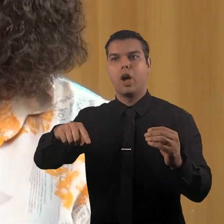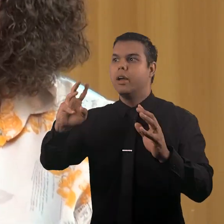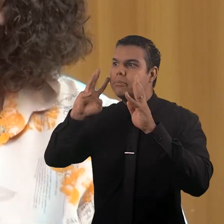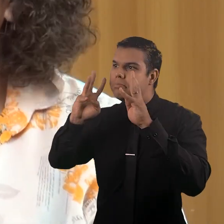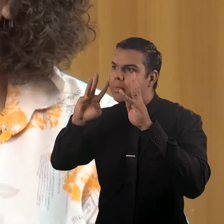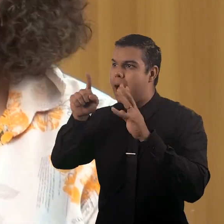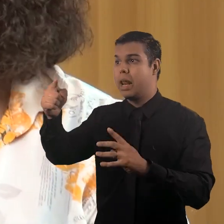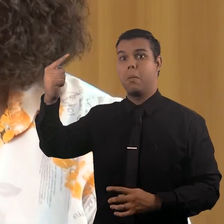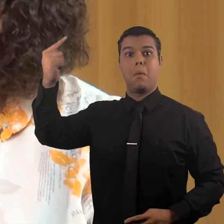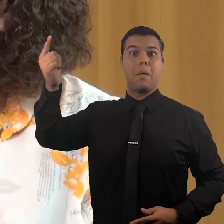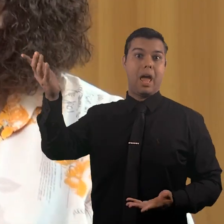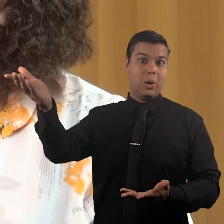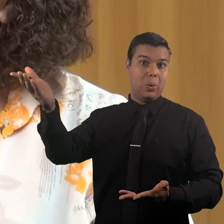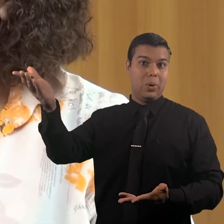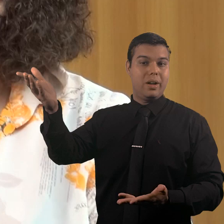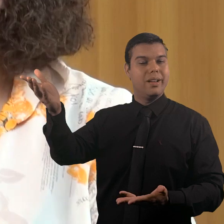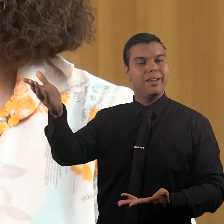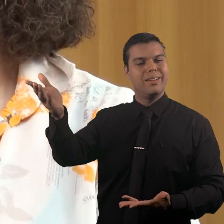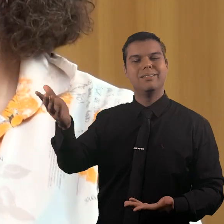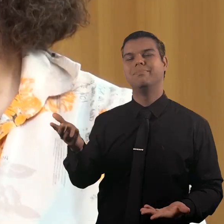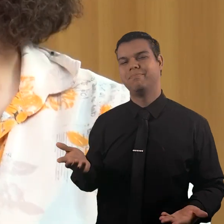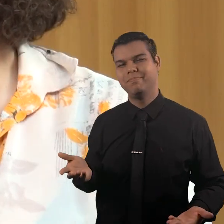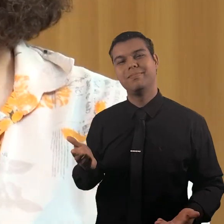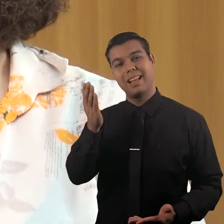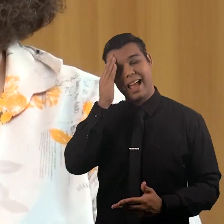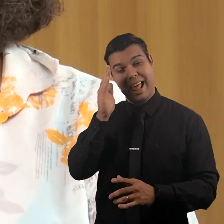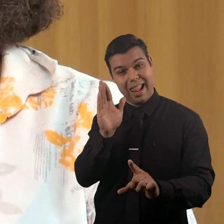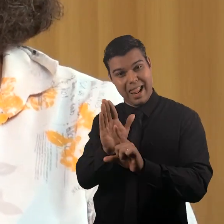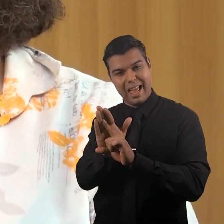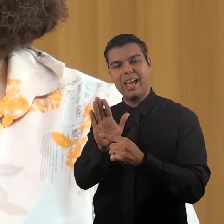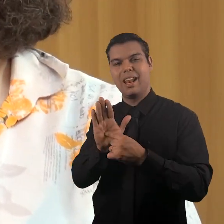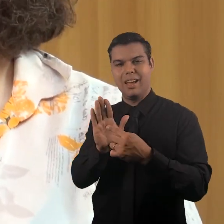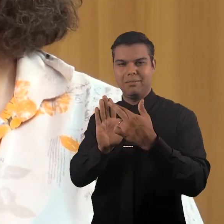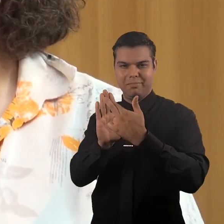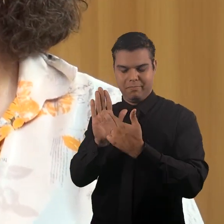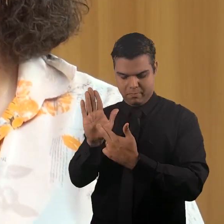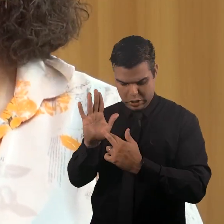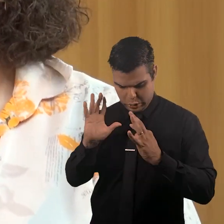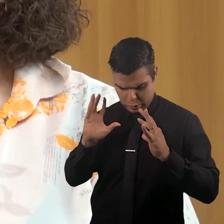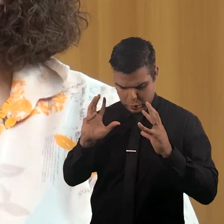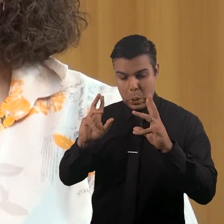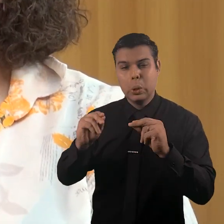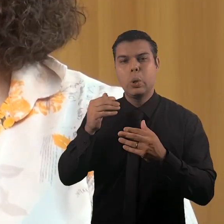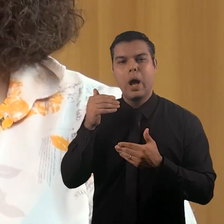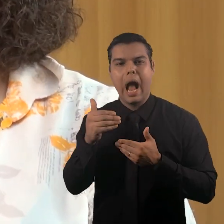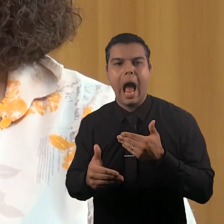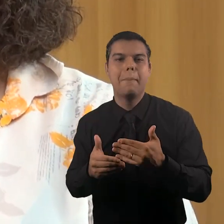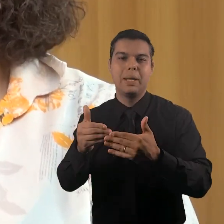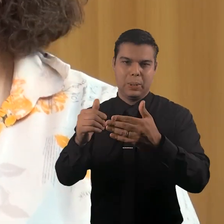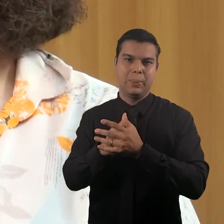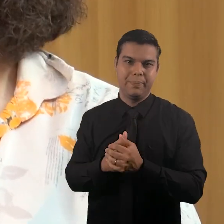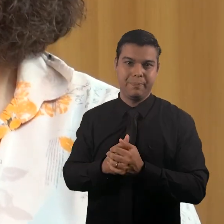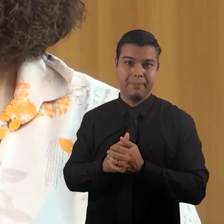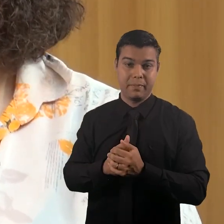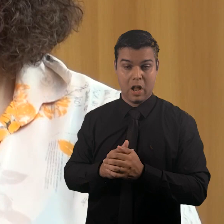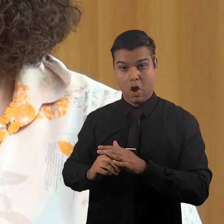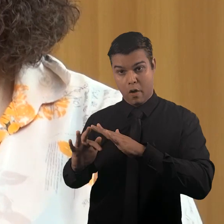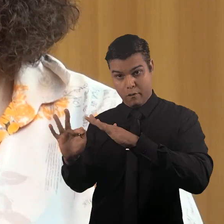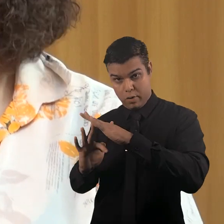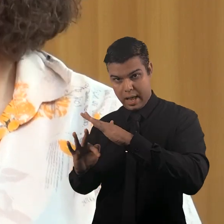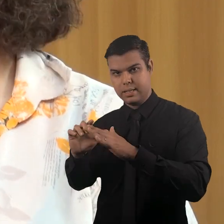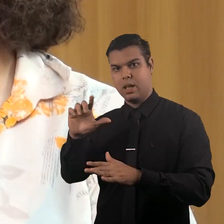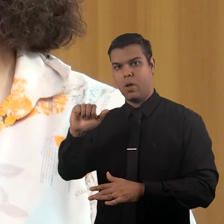o paciente. Ele é o centro de tudo para a gente. Então, essa lei, ela regulamenta exatamente todo esse fluxo. A Fundação Laço Rosa